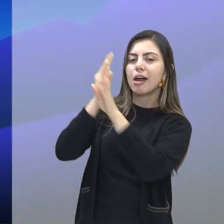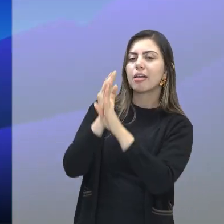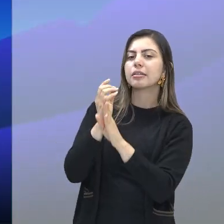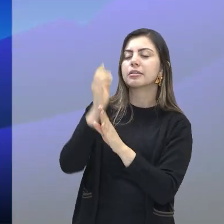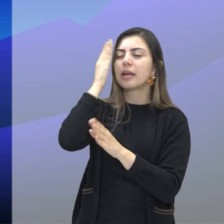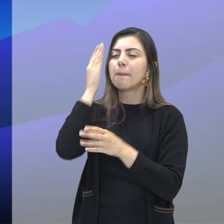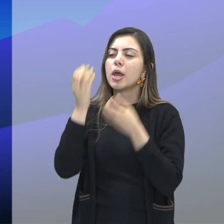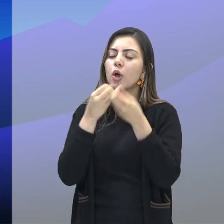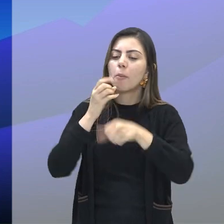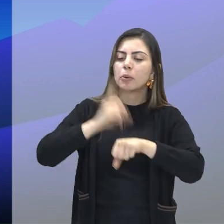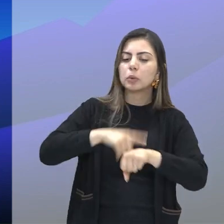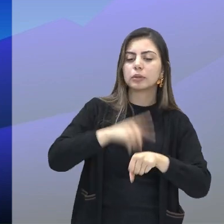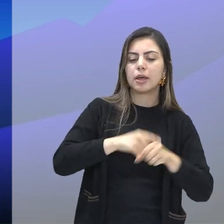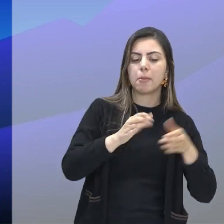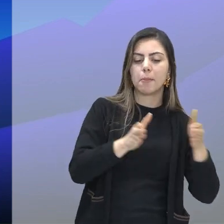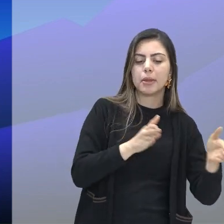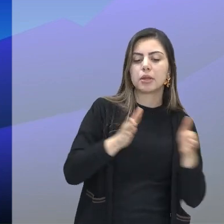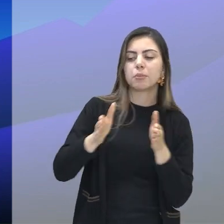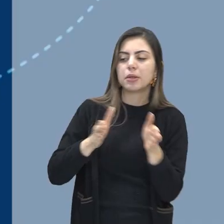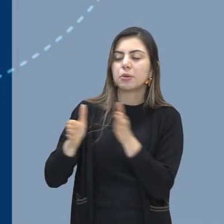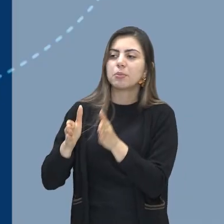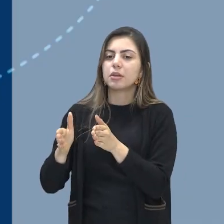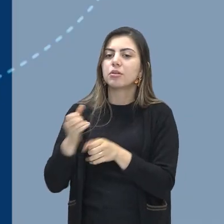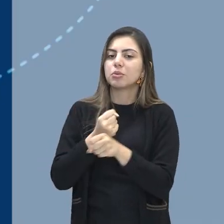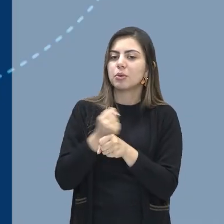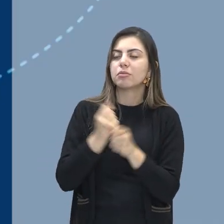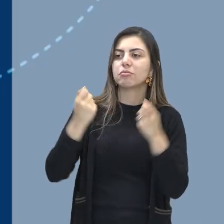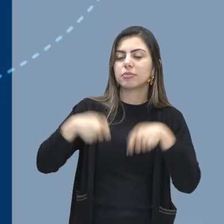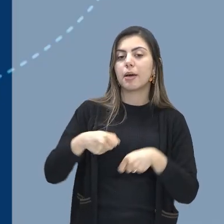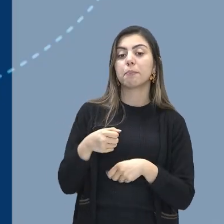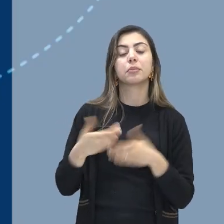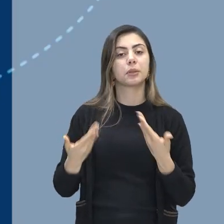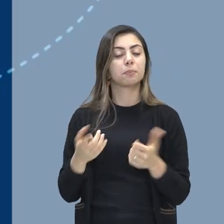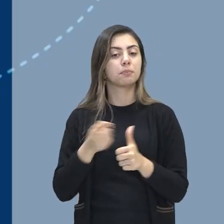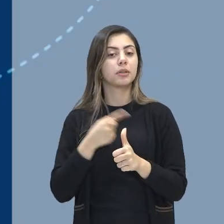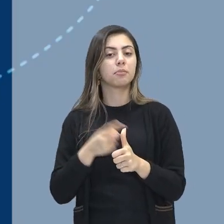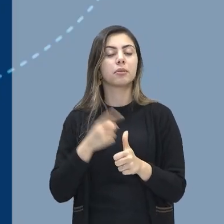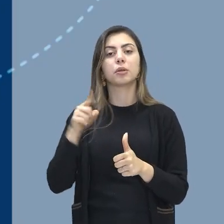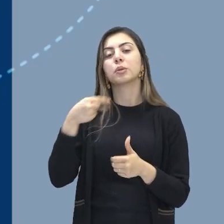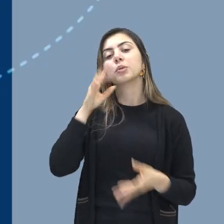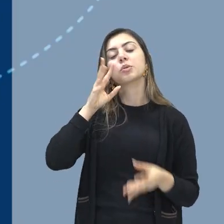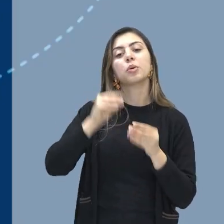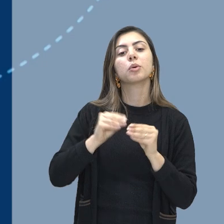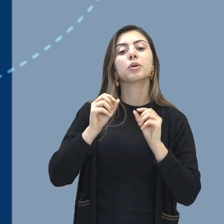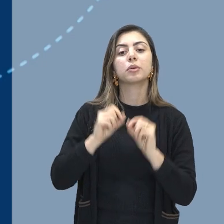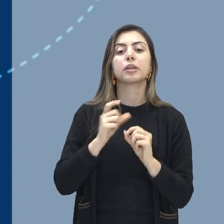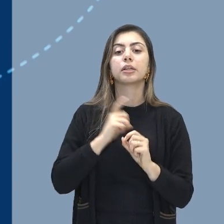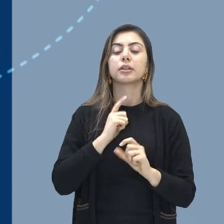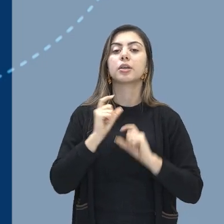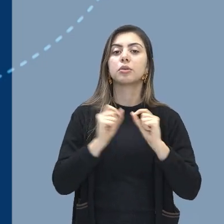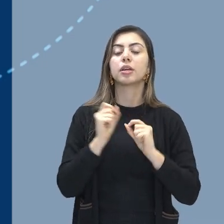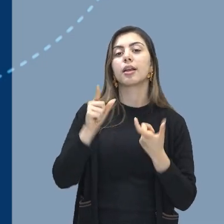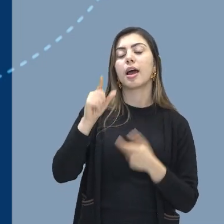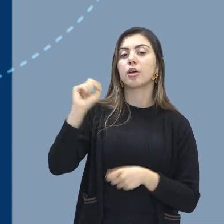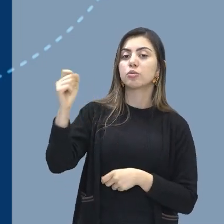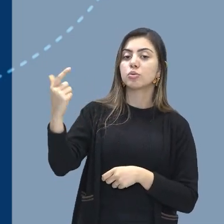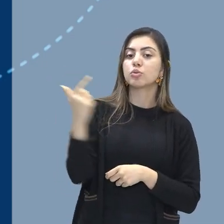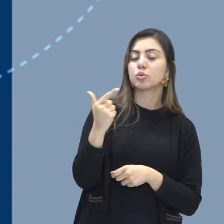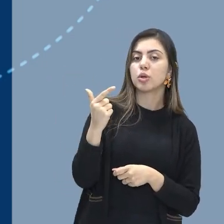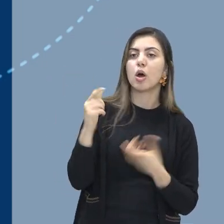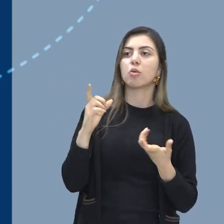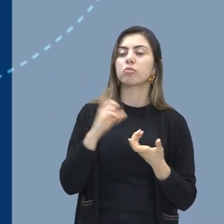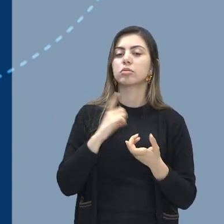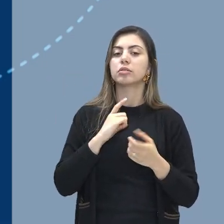noção de tempo e de épocas do ano. Primeiramente, foi concluído que o Sol e os demais planetas